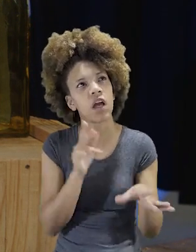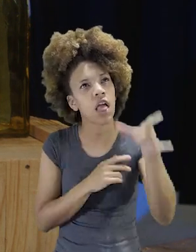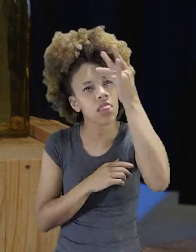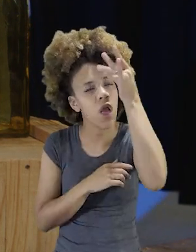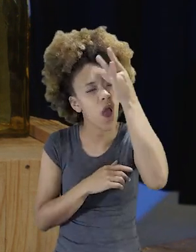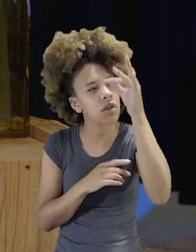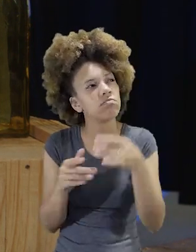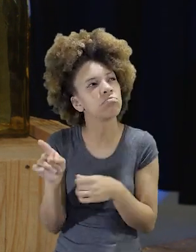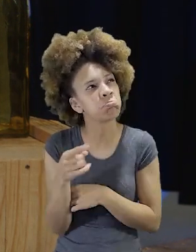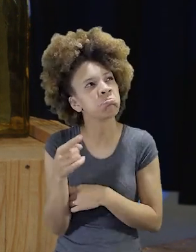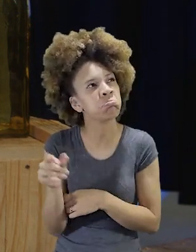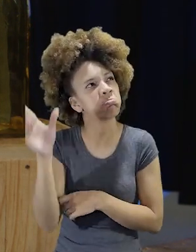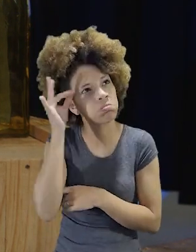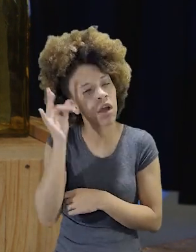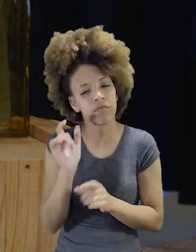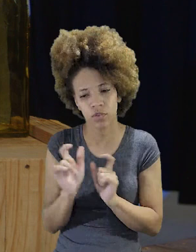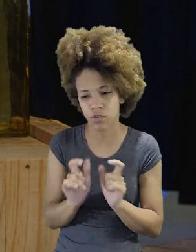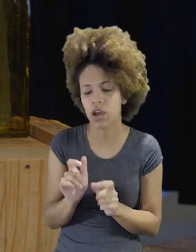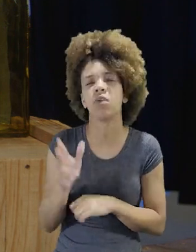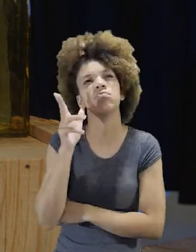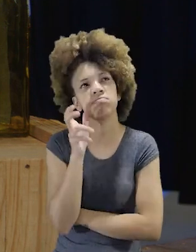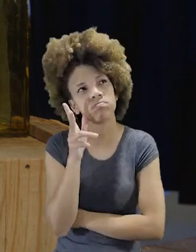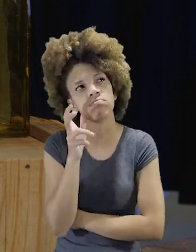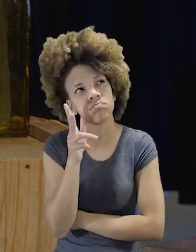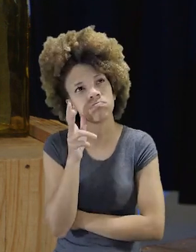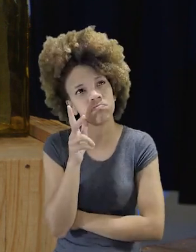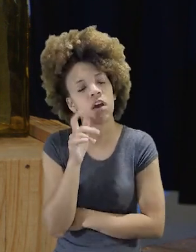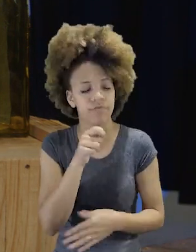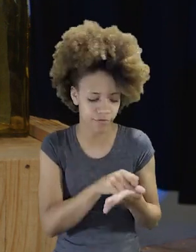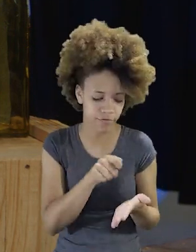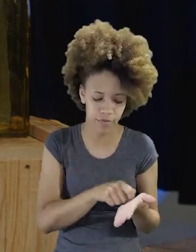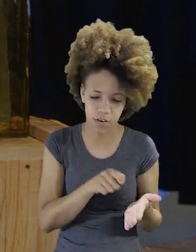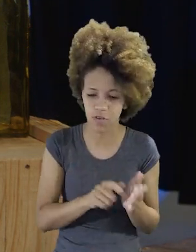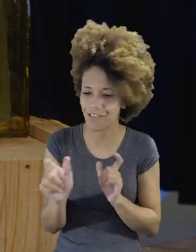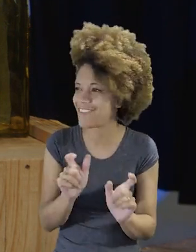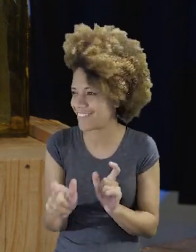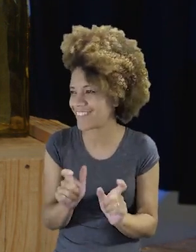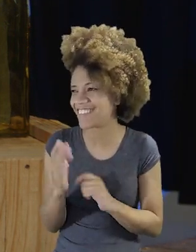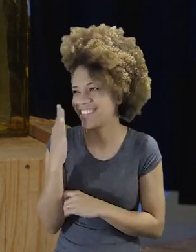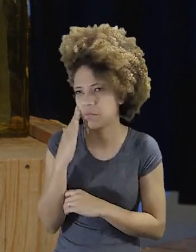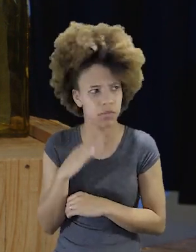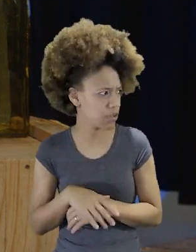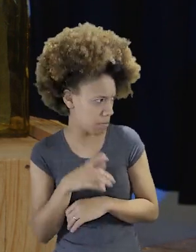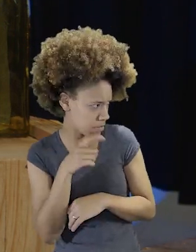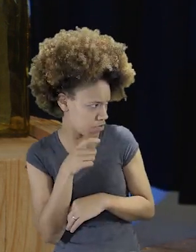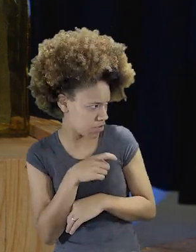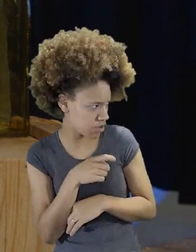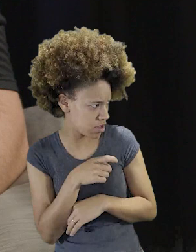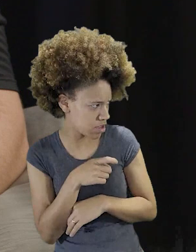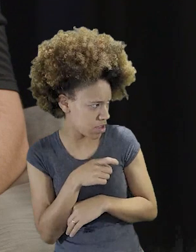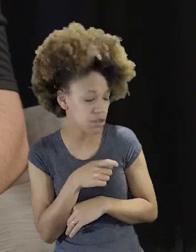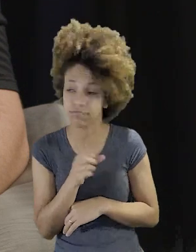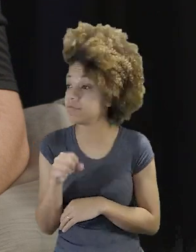aí ficava escrevendo na cabeça e aí chega aí faz um verso aí houve um pouco mais da música aí chega vai faz outro verso tá